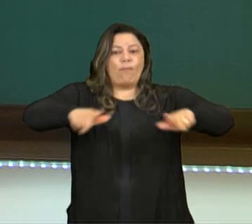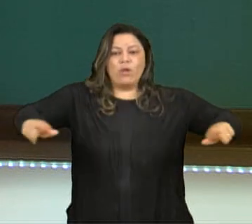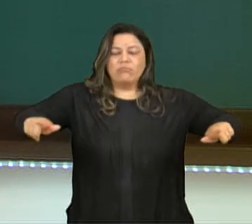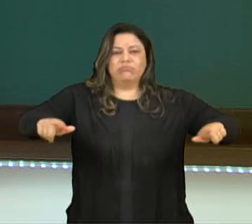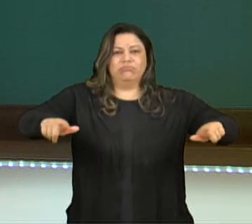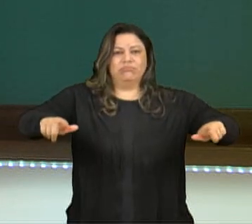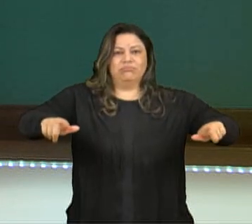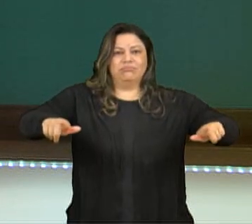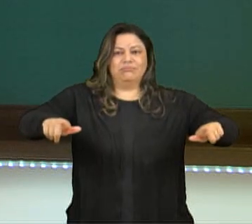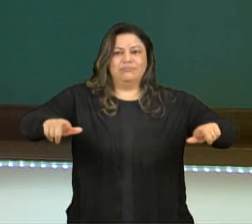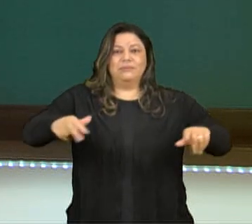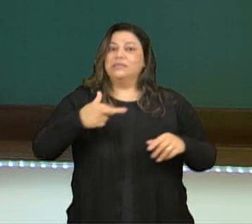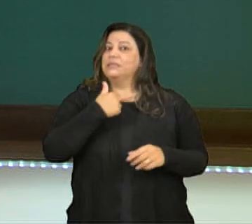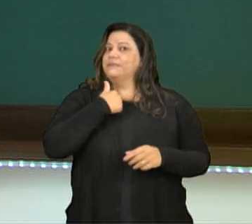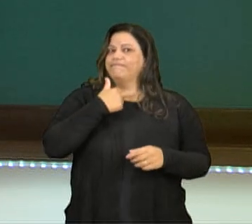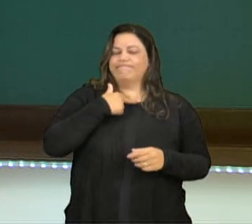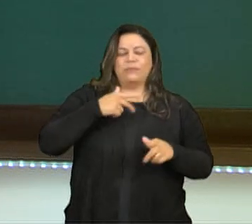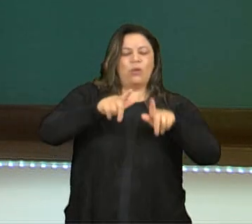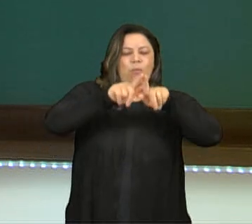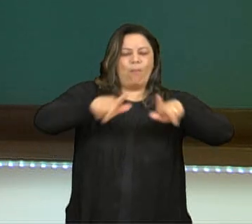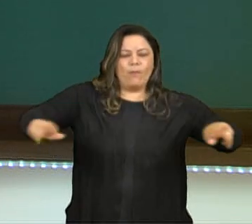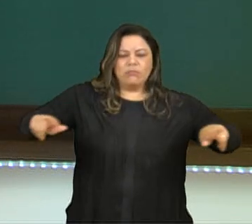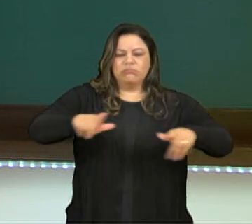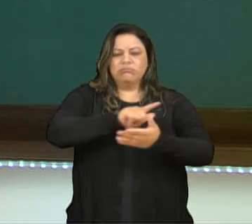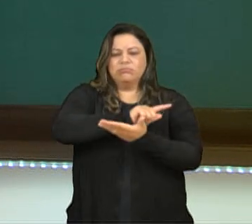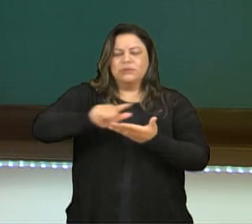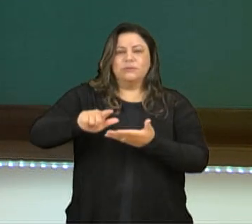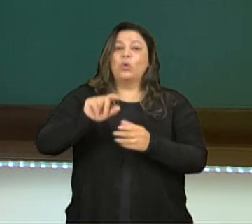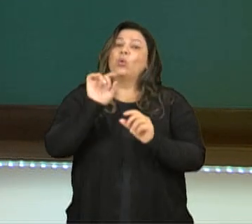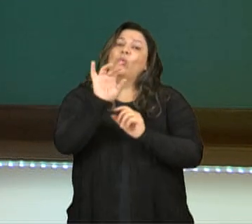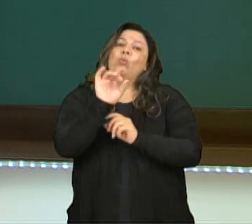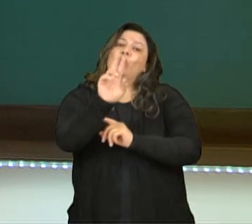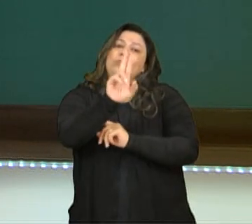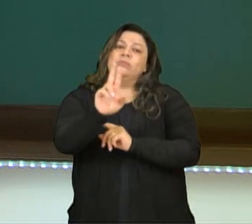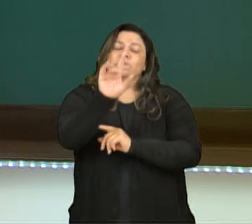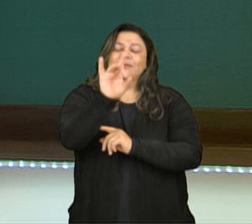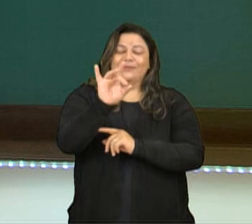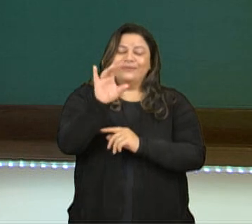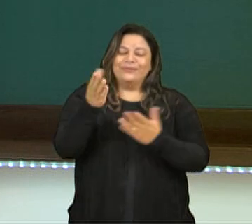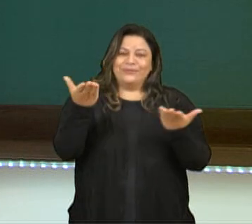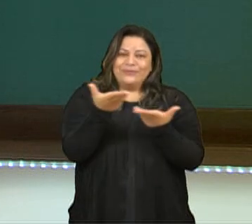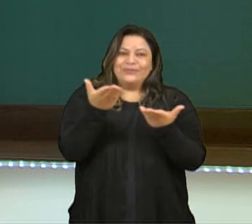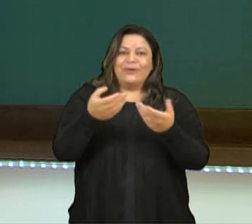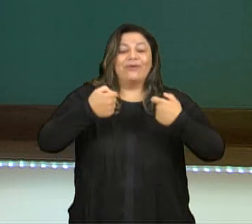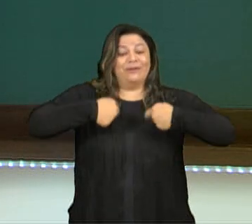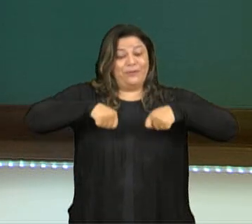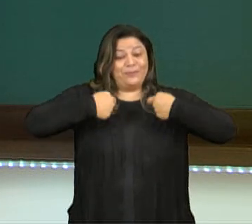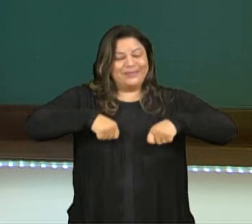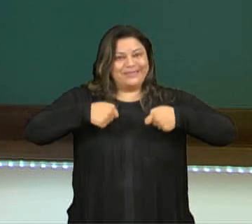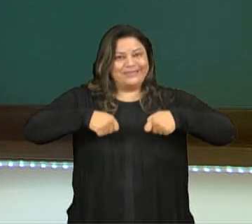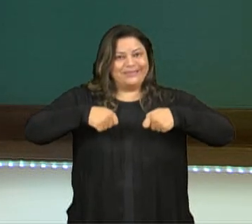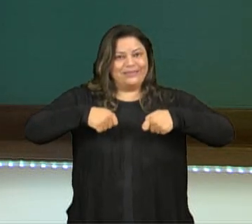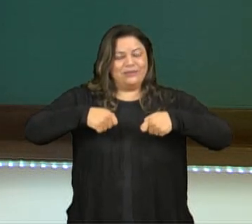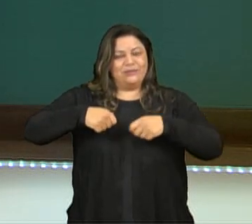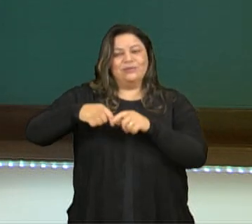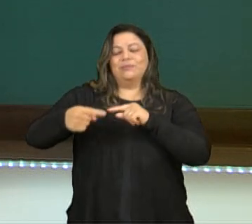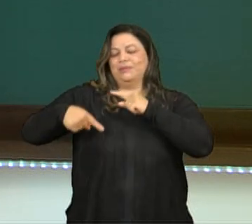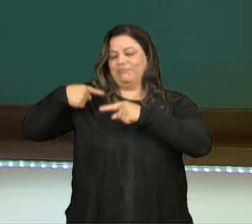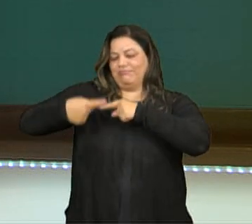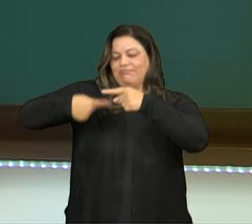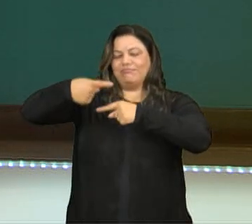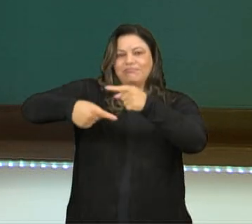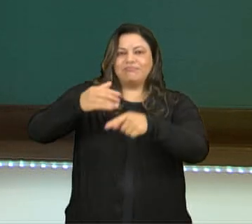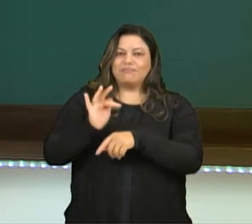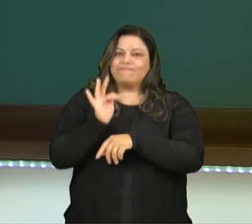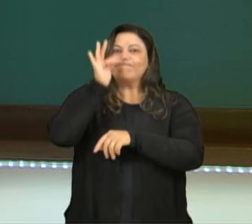sua capacidade. Então, eu uso o necessário, mas garanto para gerações futuras a disponibilidade